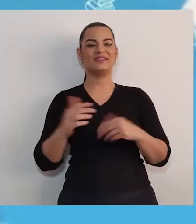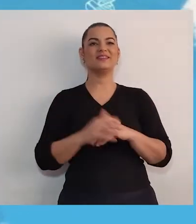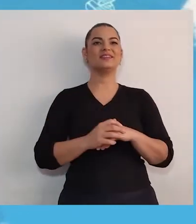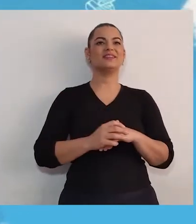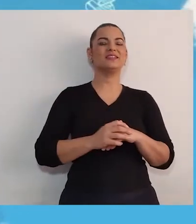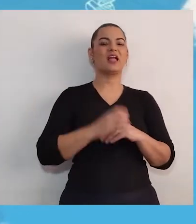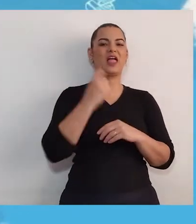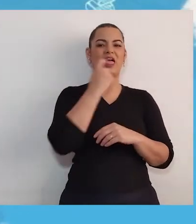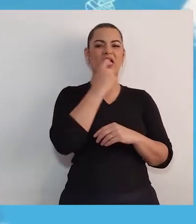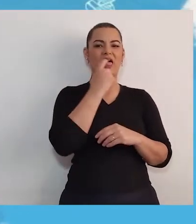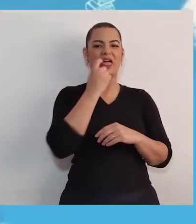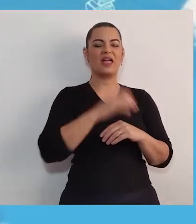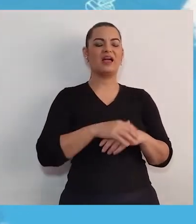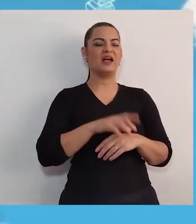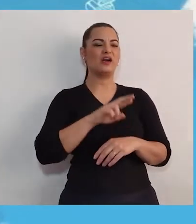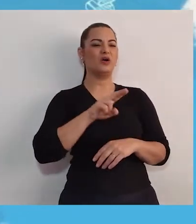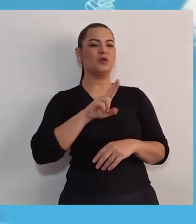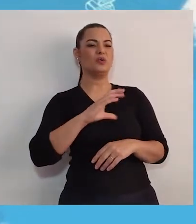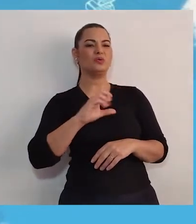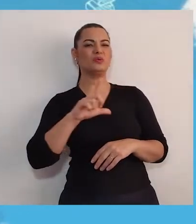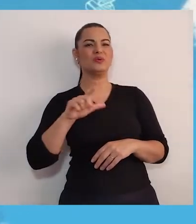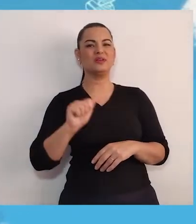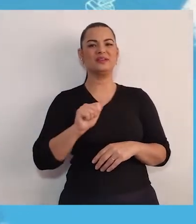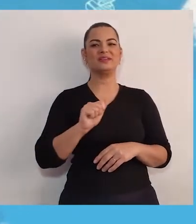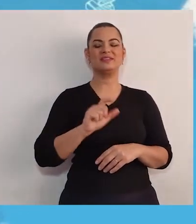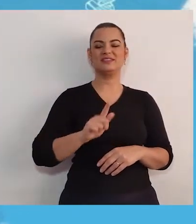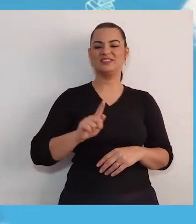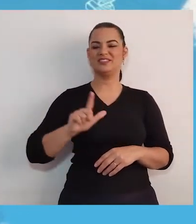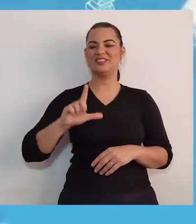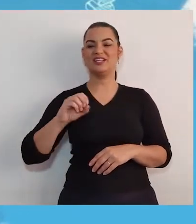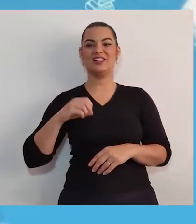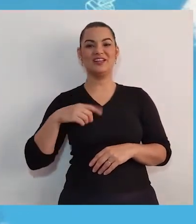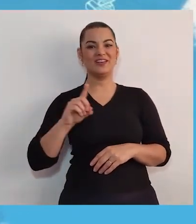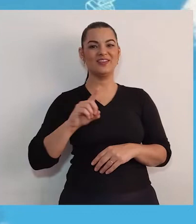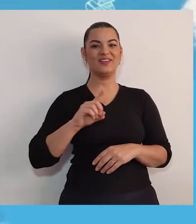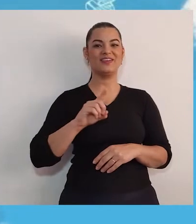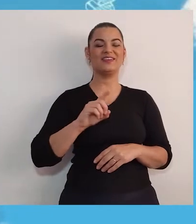Amargo, rúcula, jiló, café e espinafre.